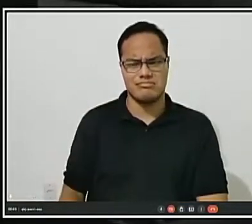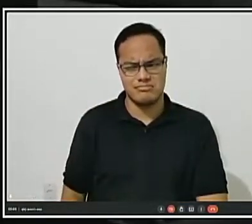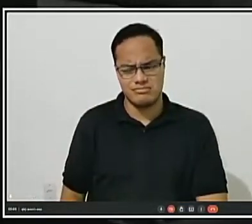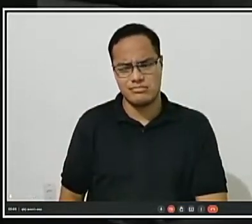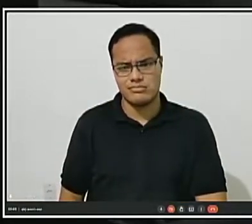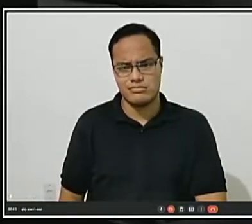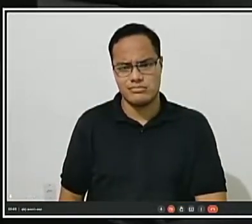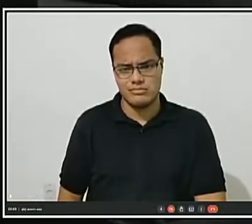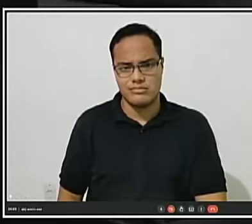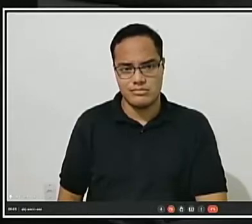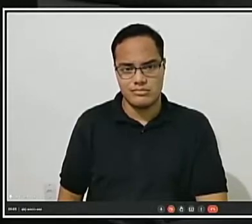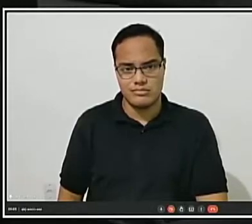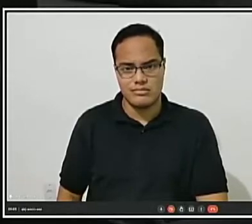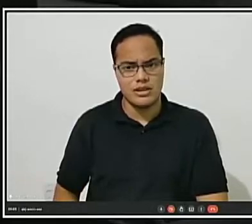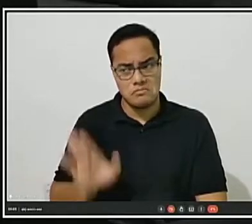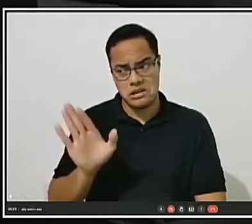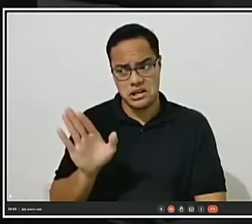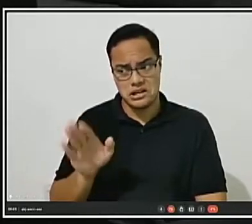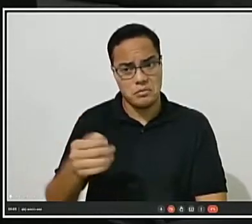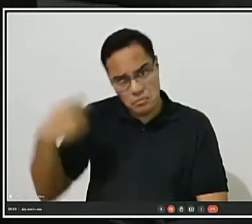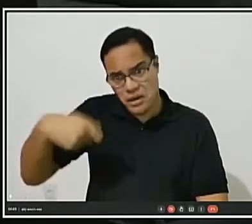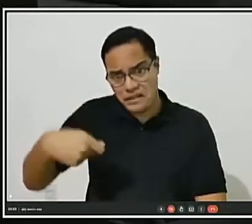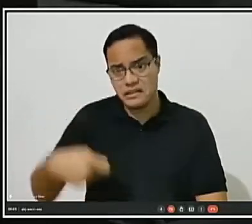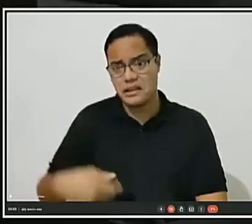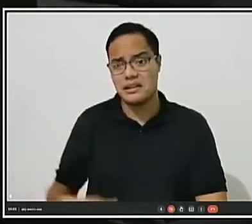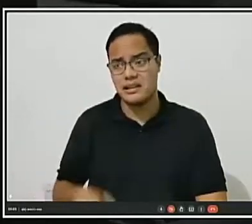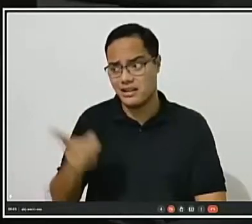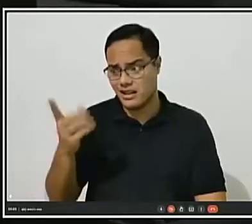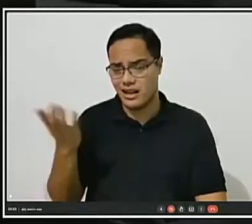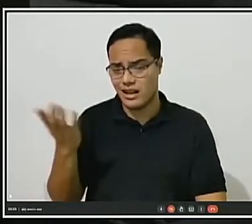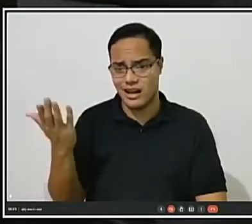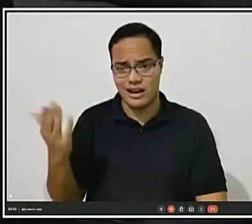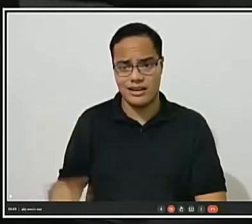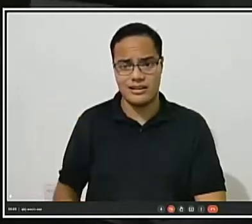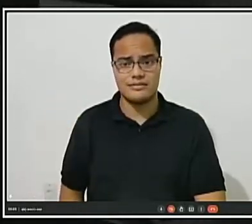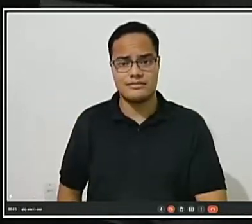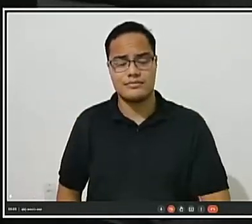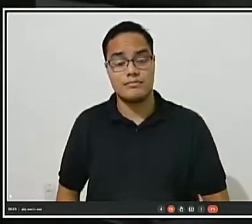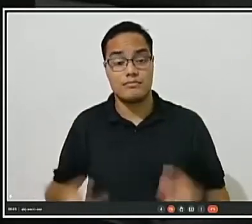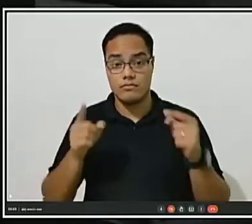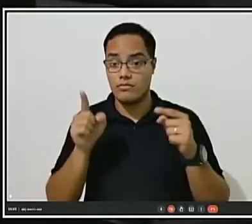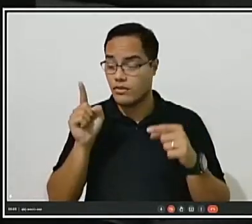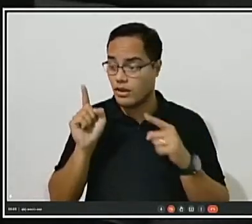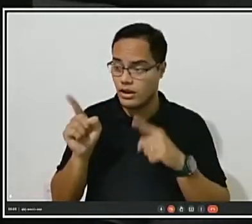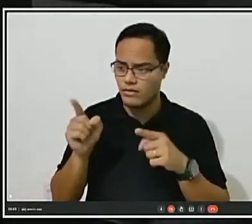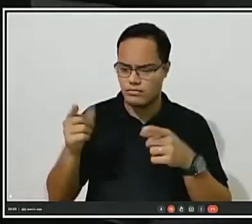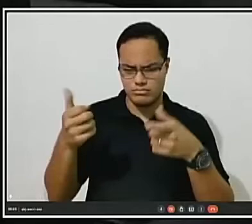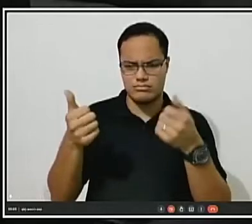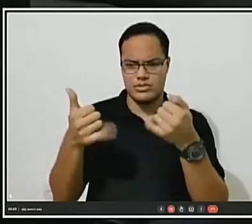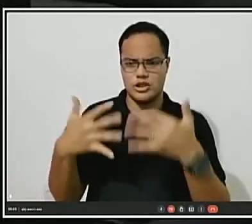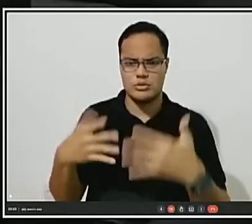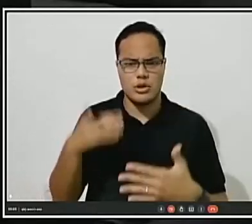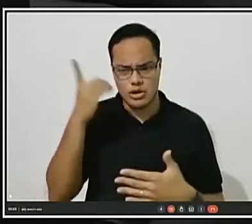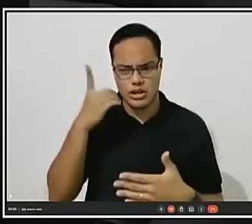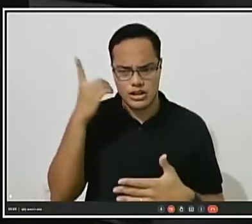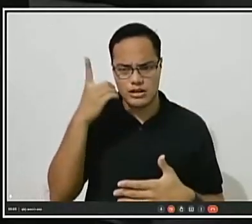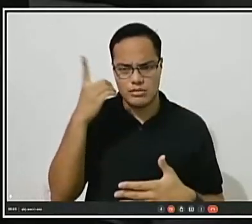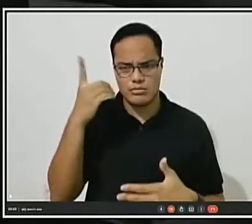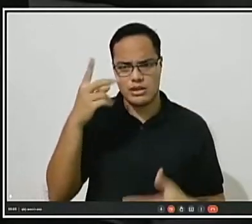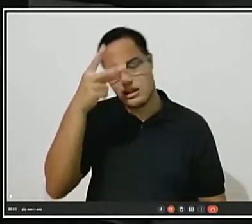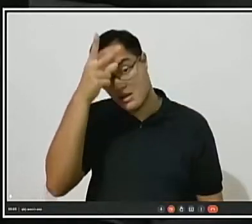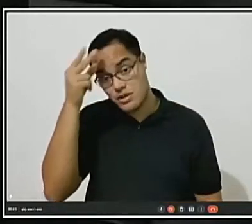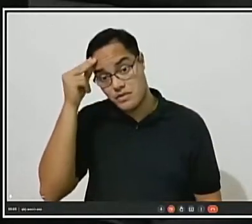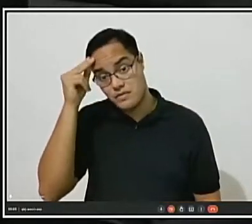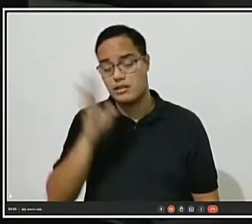não fez mais que obrigação. Se você se retratou aí a deputados, a prefeitos aí do PT que a gente